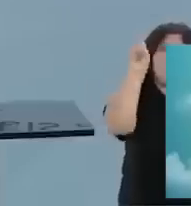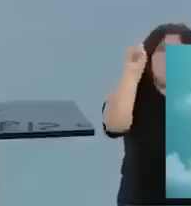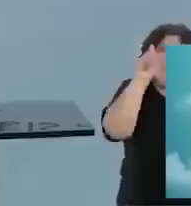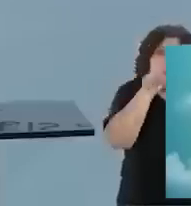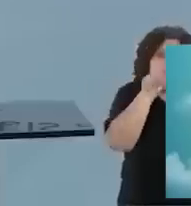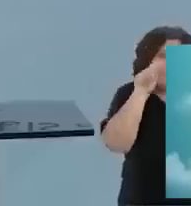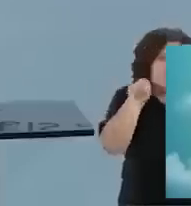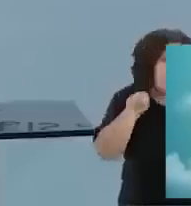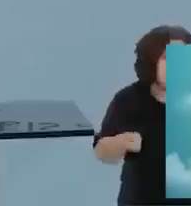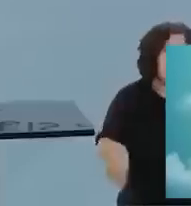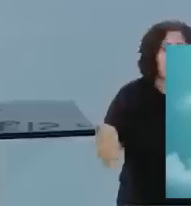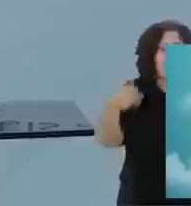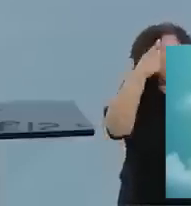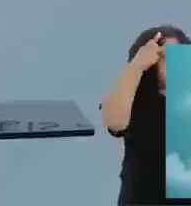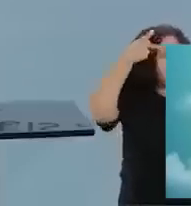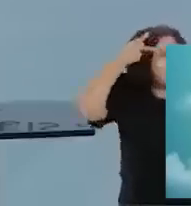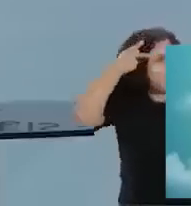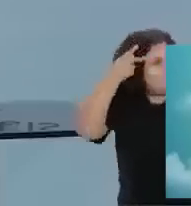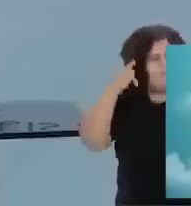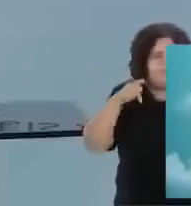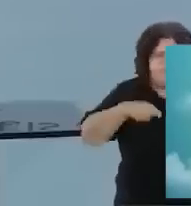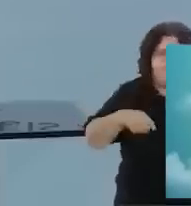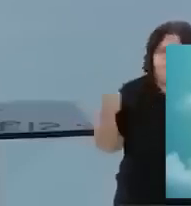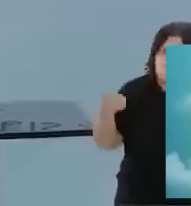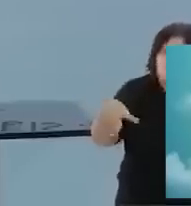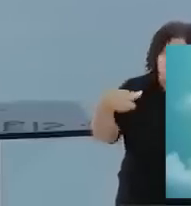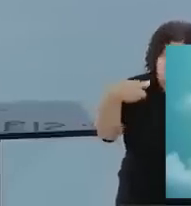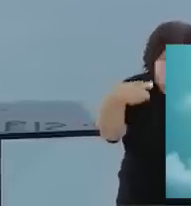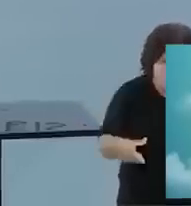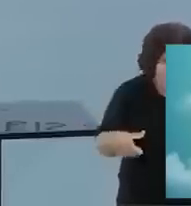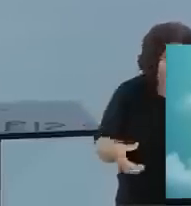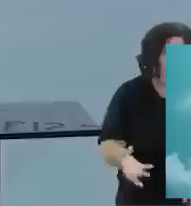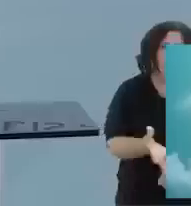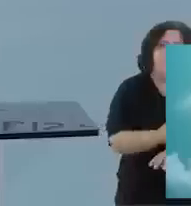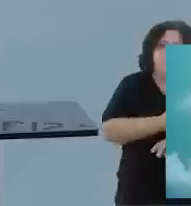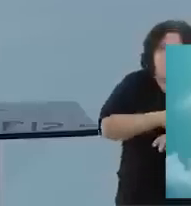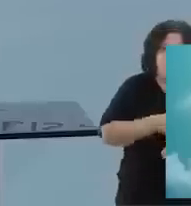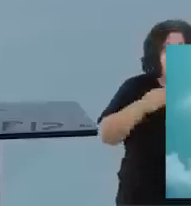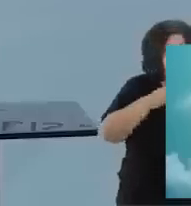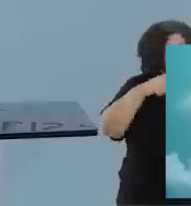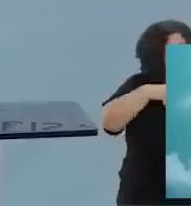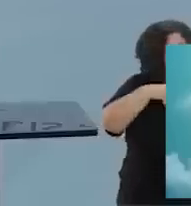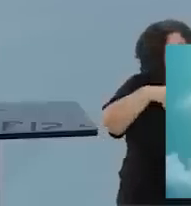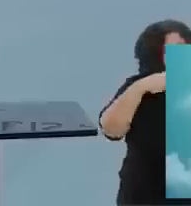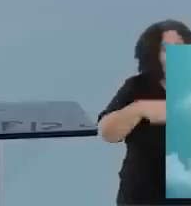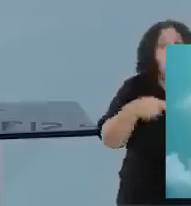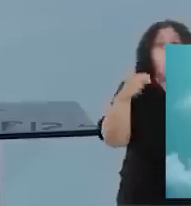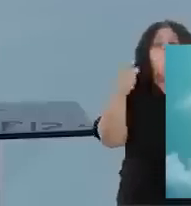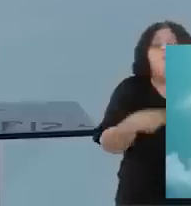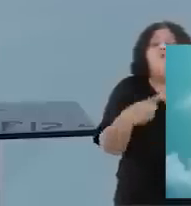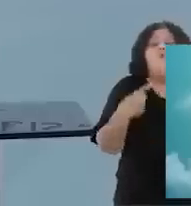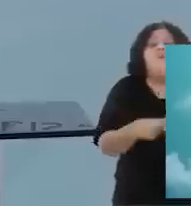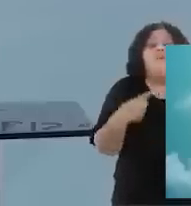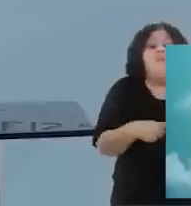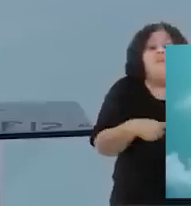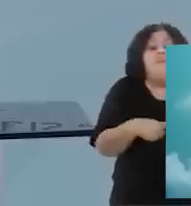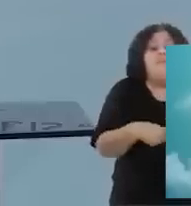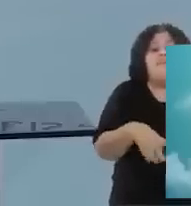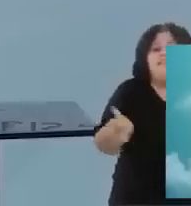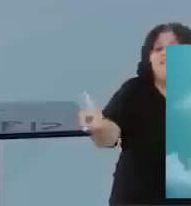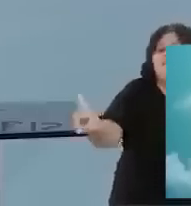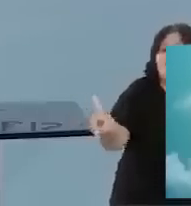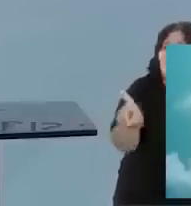75% das pessoas que ficam numa igreja, ficam porque encontram nela